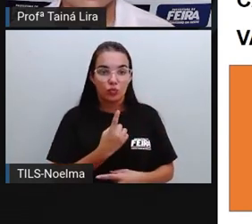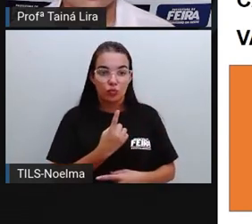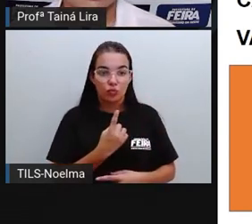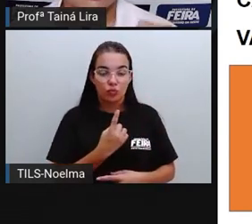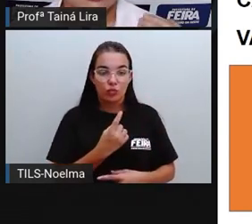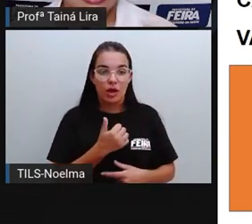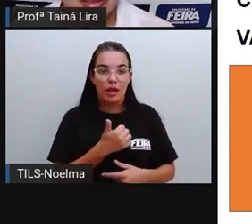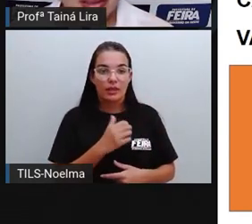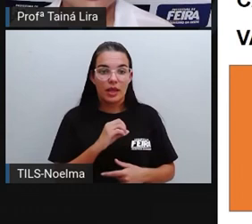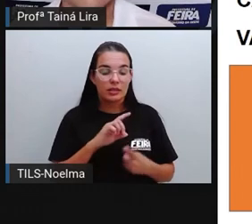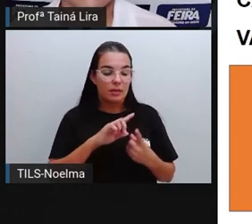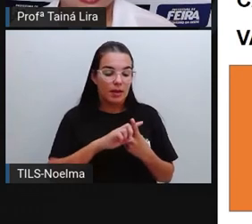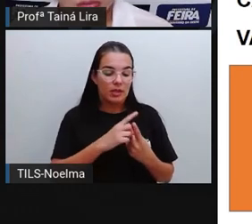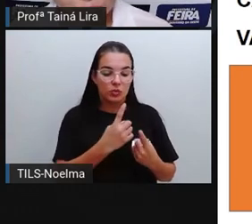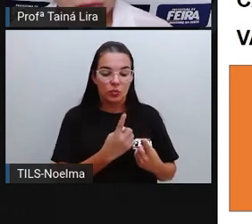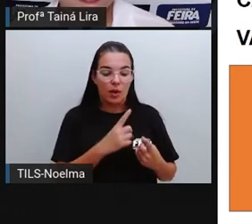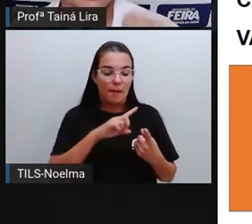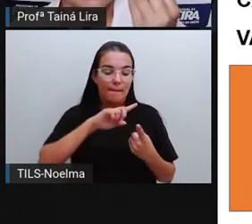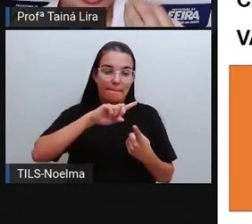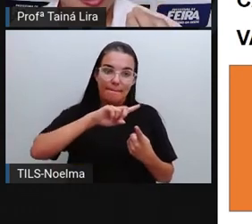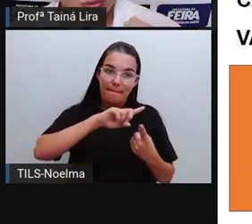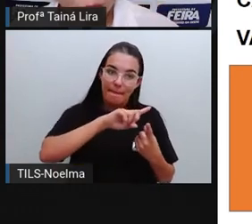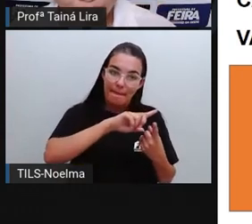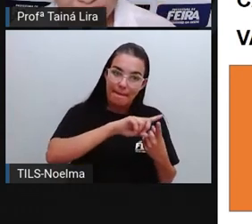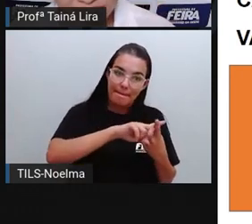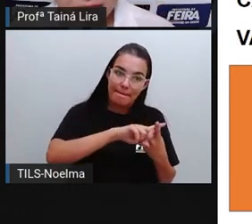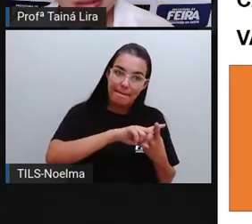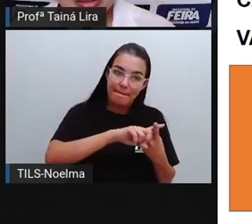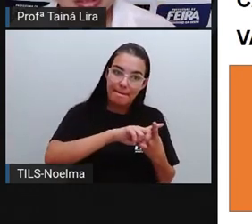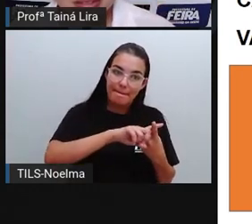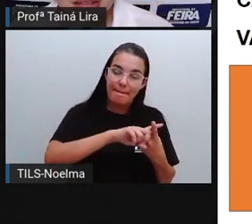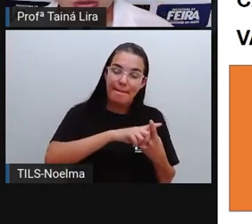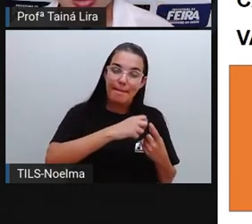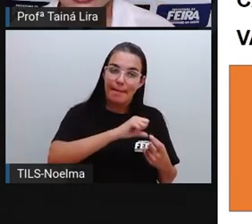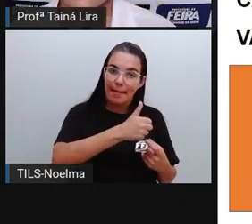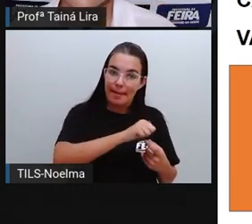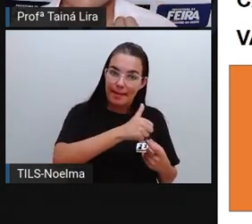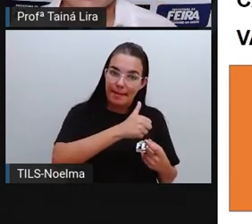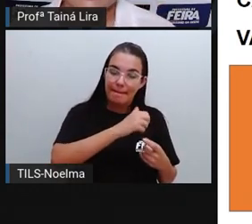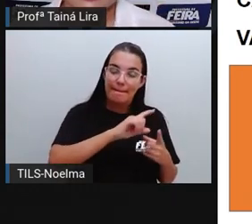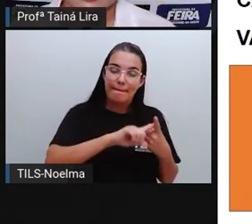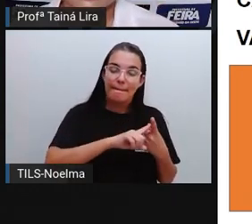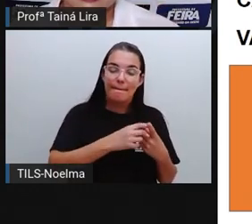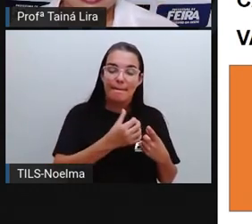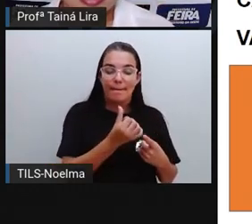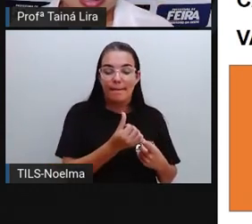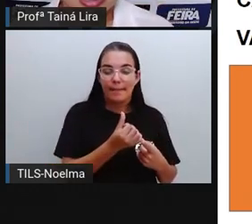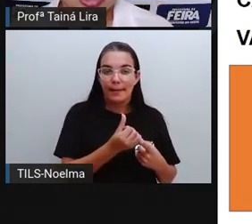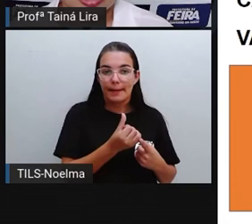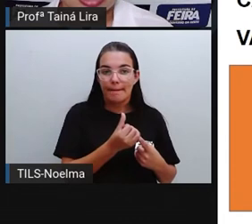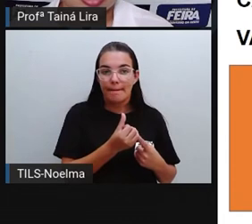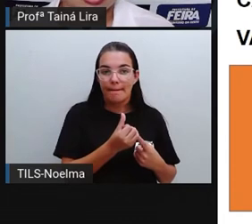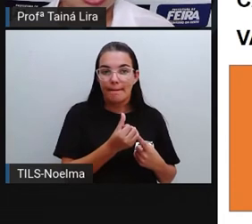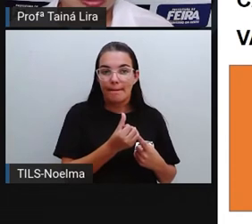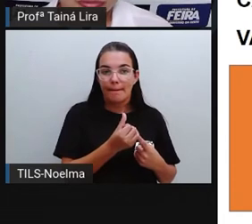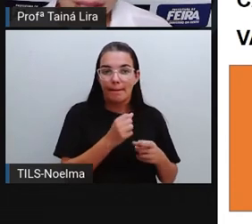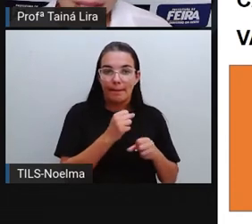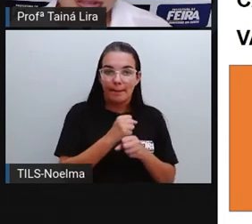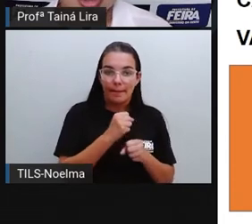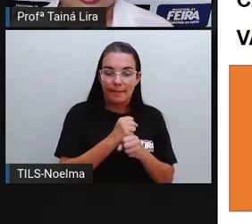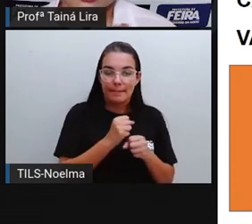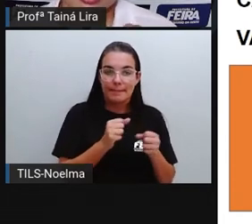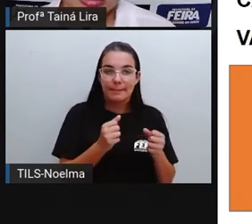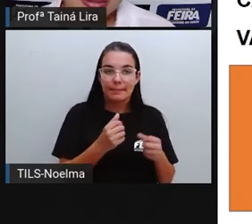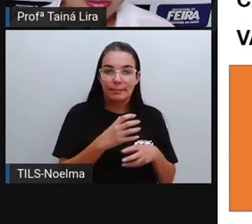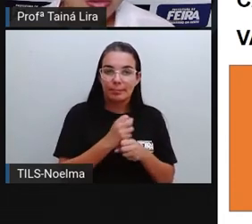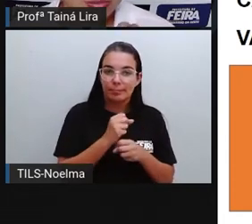Pró colocou aqui, ó, 10 mais 1, que vai dar 11, certo? E mais a carta 6, que ela tirou ali junto com o